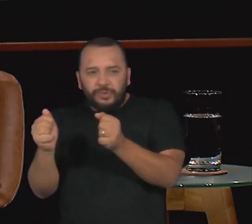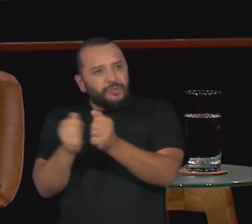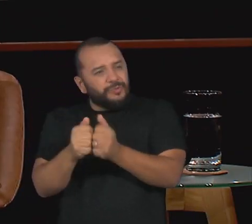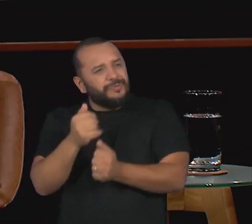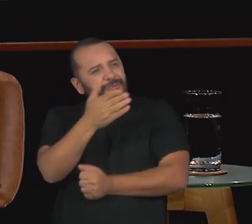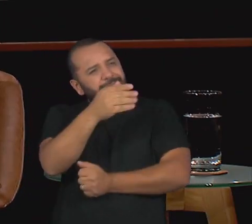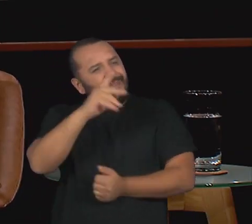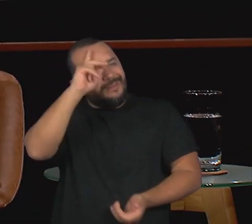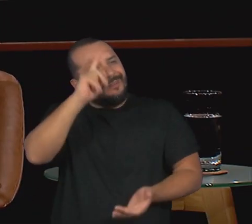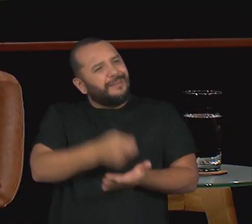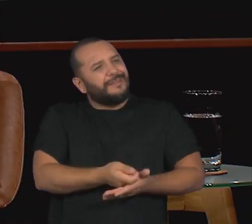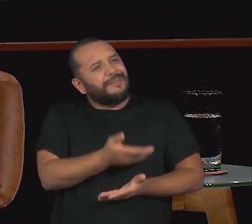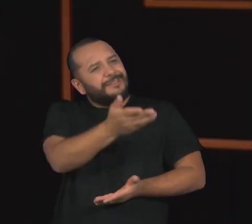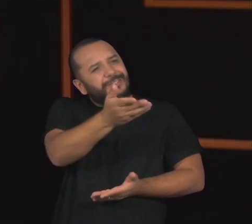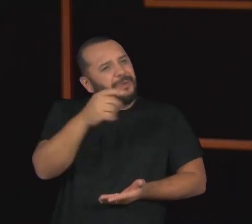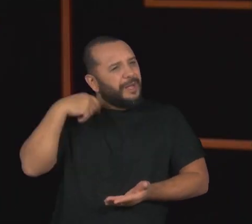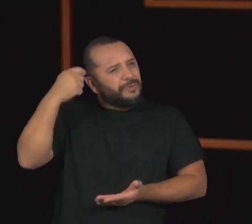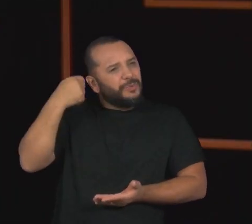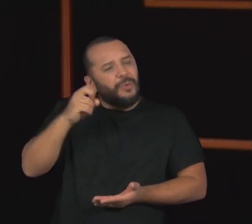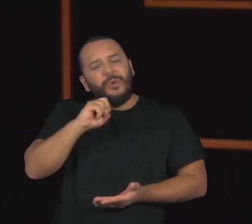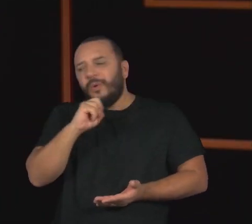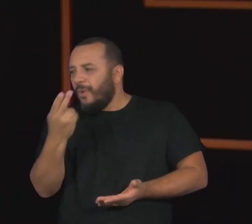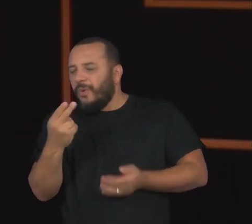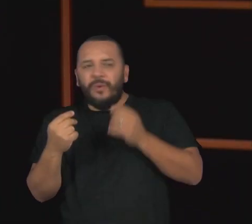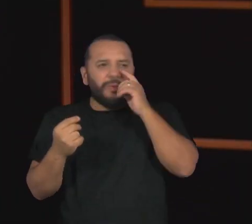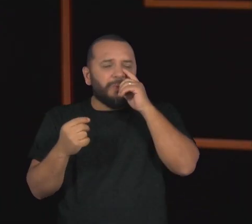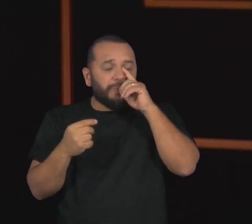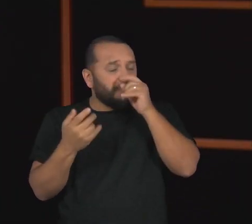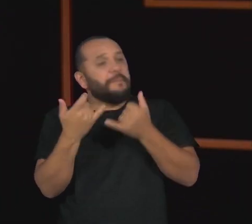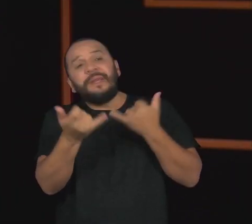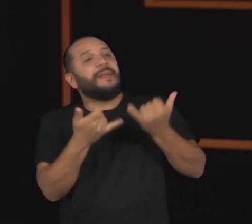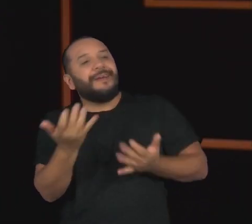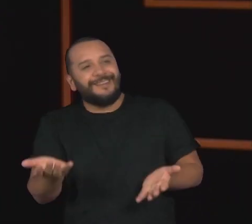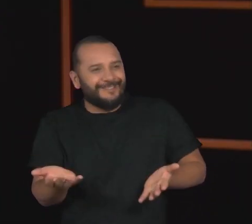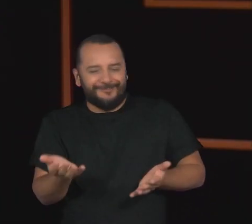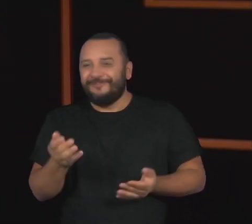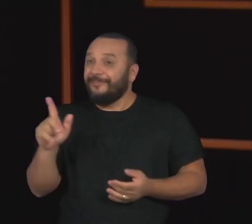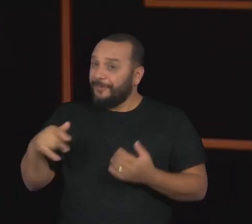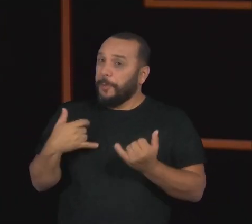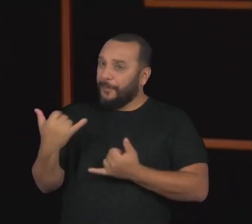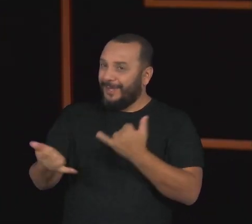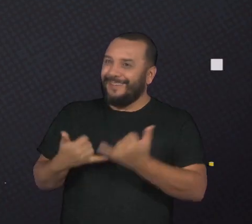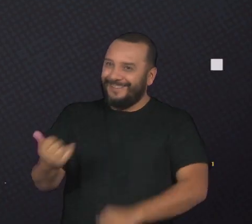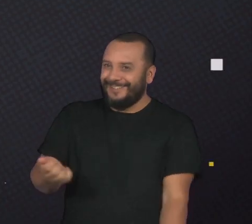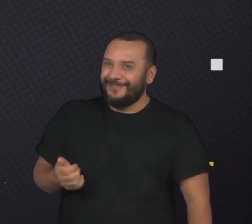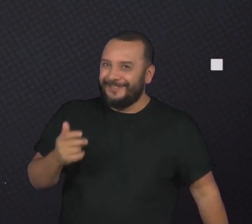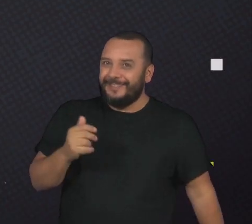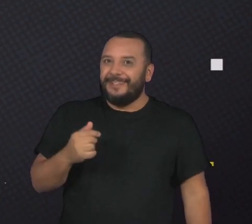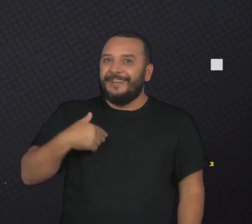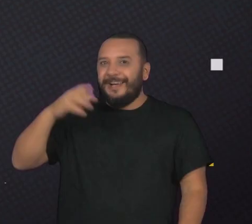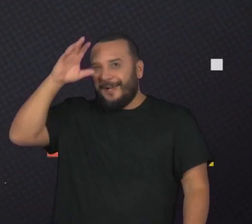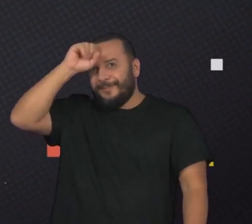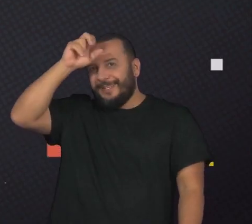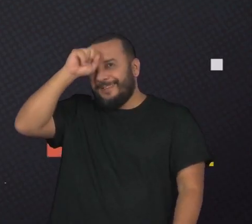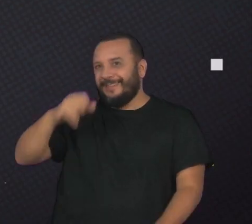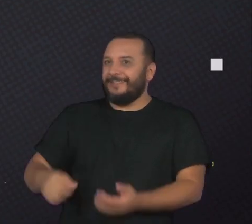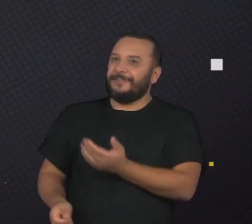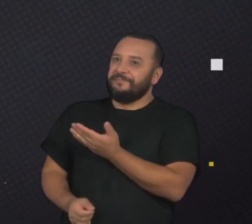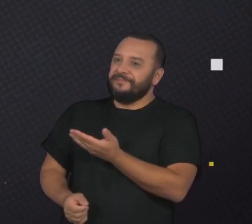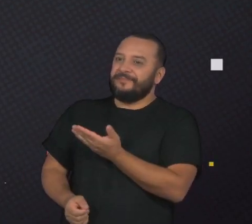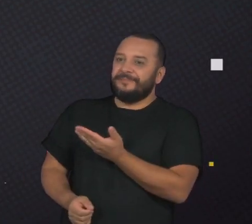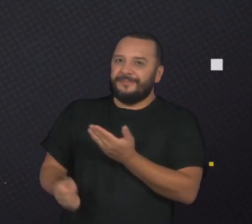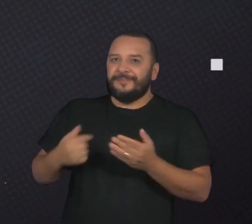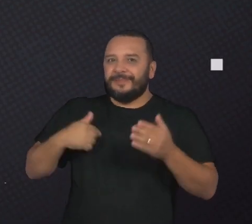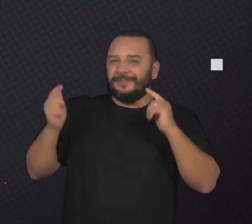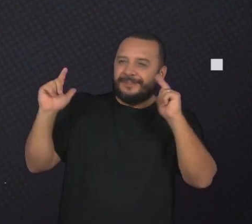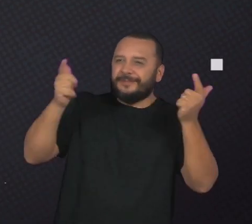ator ou ainda estava... Não, eu estava brincando, aprendendo muito, me divertindo.